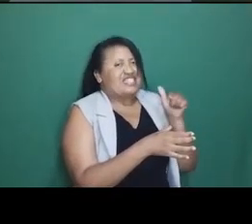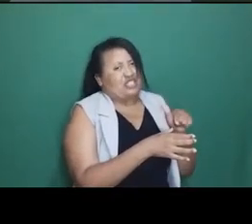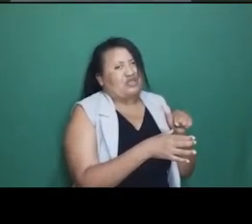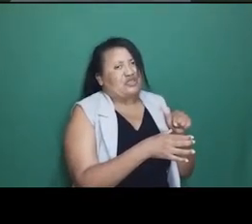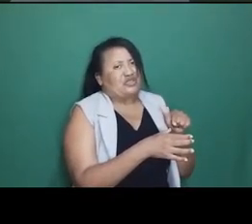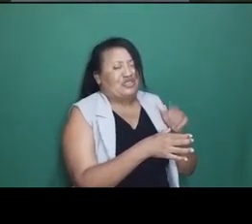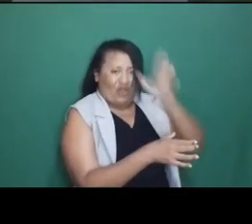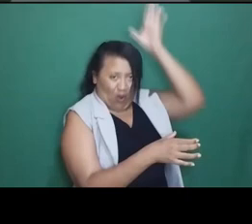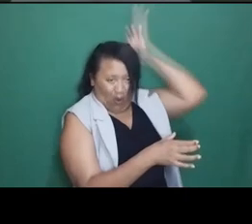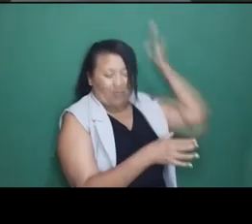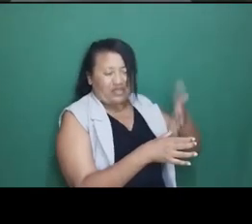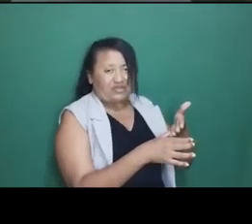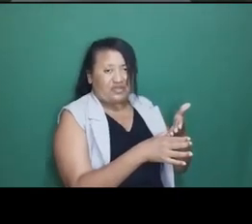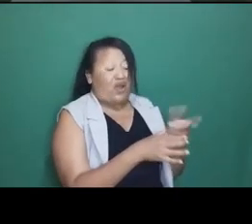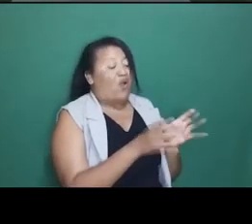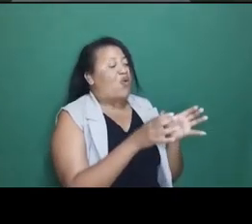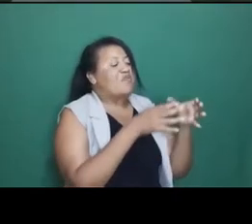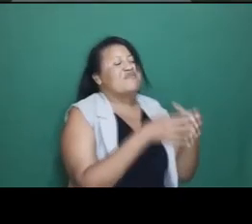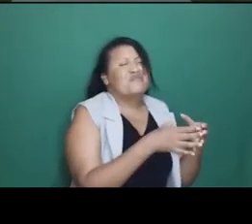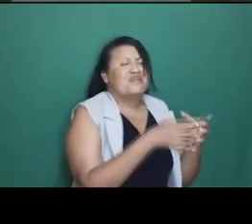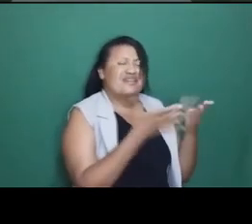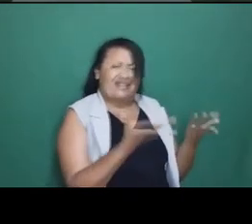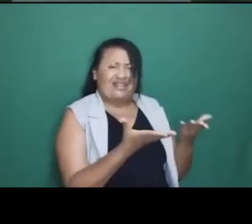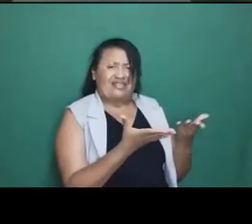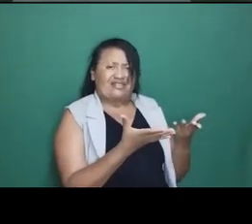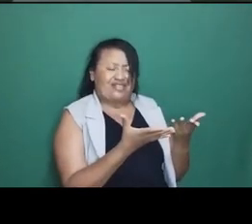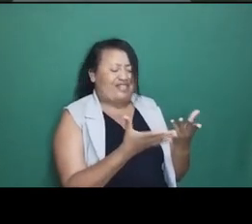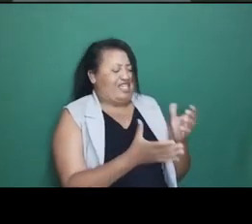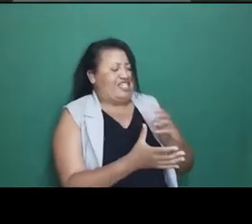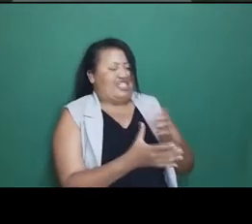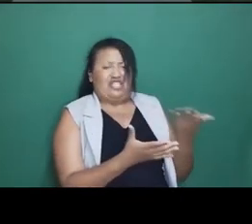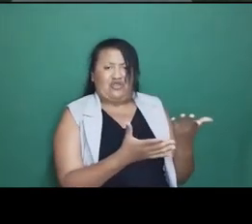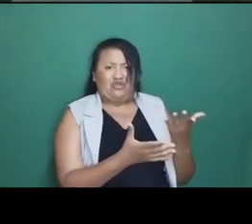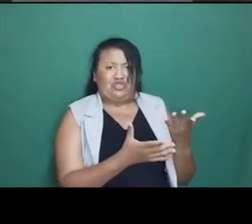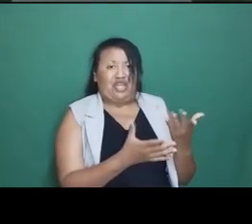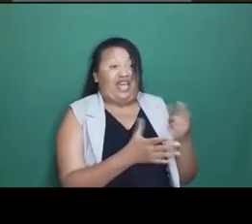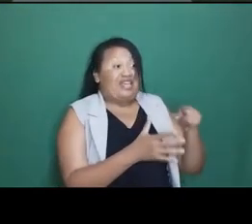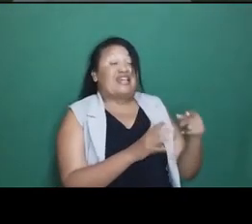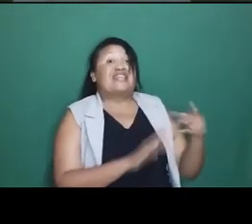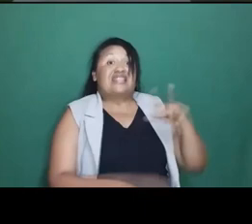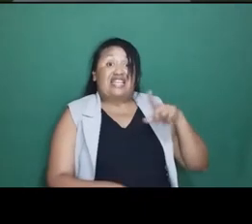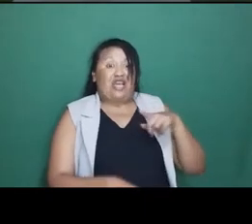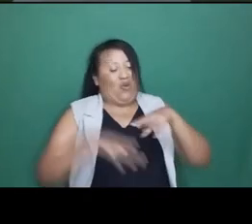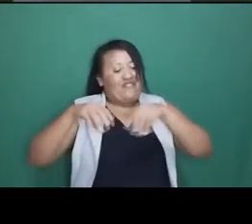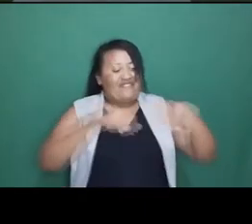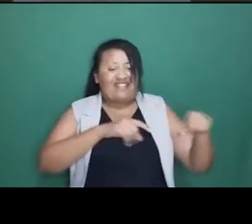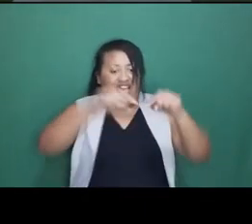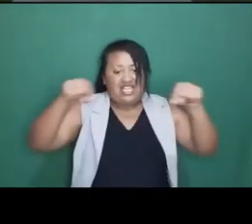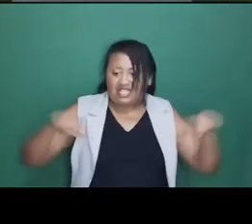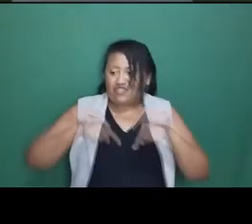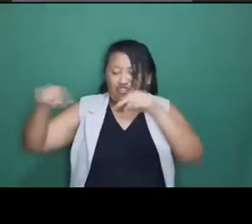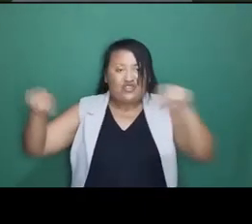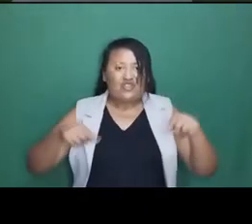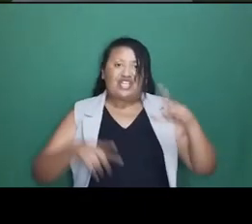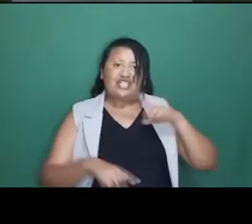Romanos né uma pequena Elite um pequeno grupo de patrícias que eram Donos das terras que eram